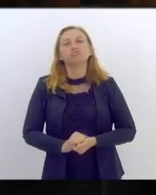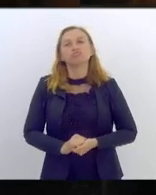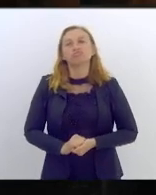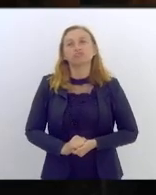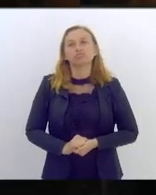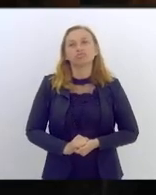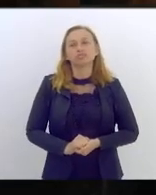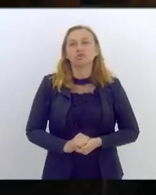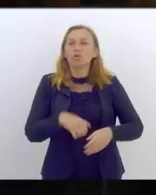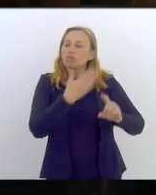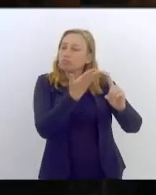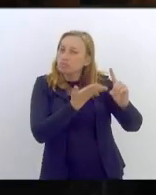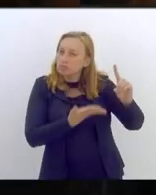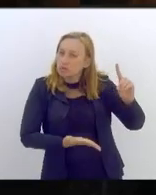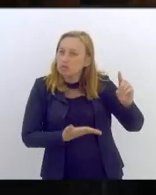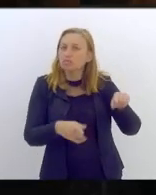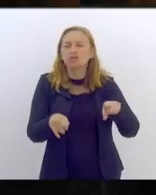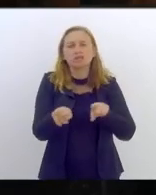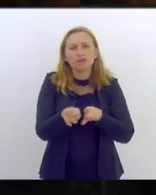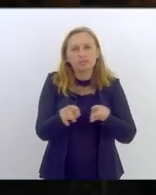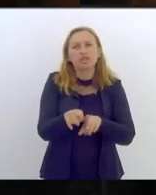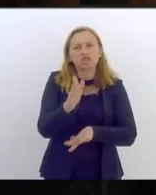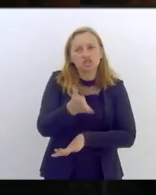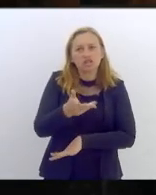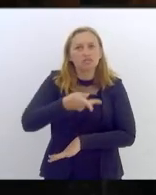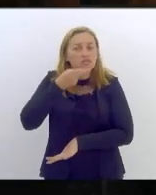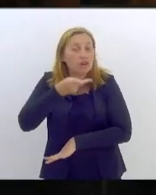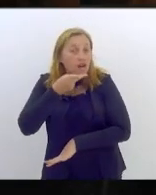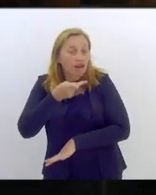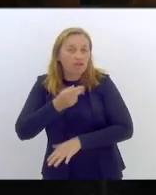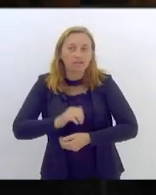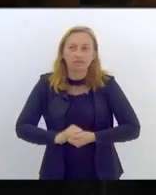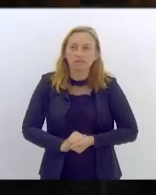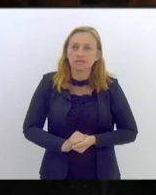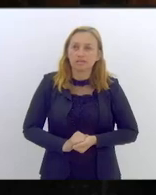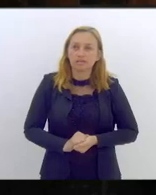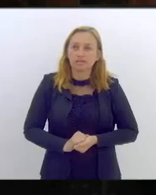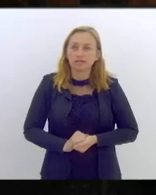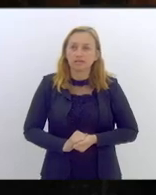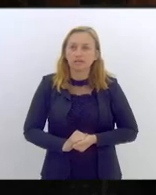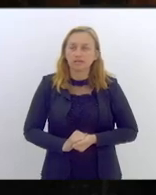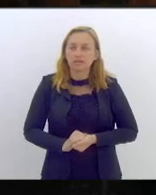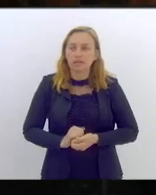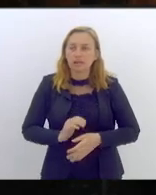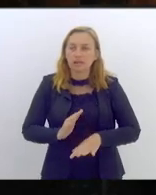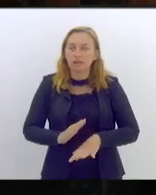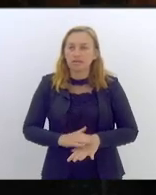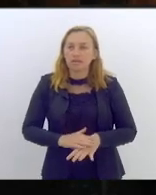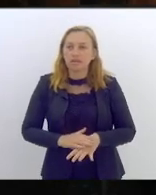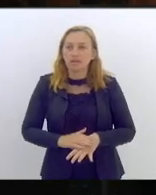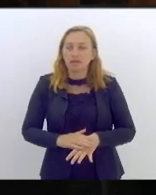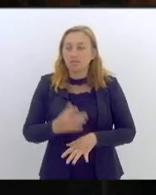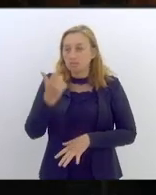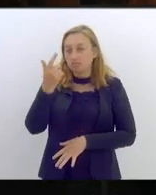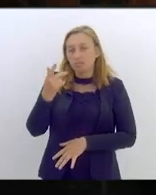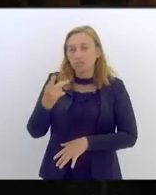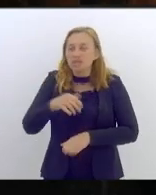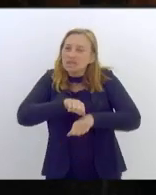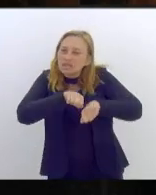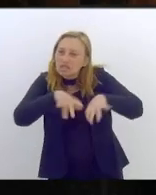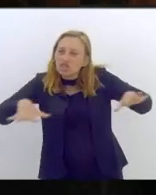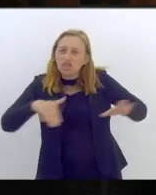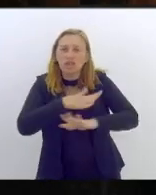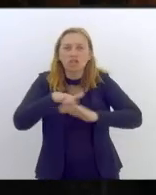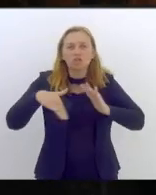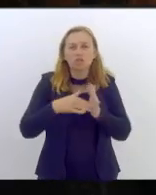a homenagem também já foi dito transcende a minha pessoa e se estende a todo